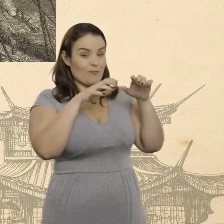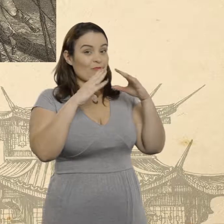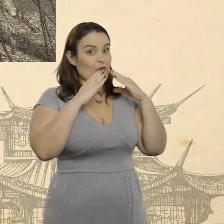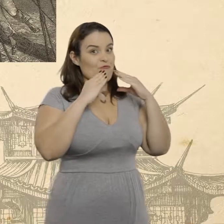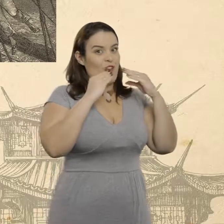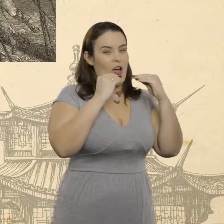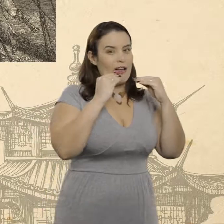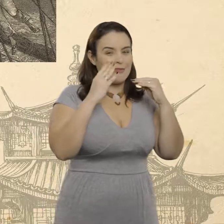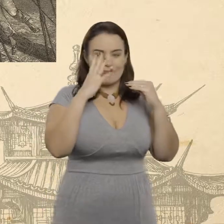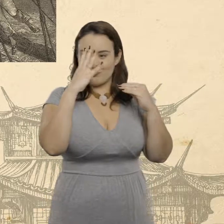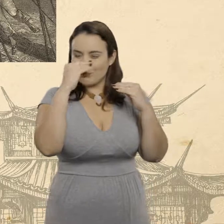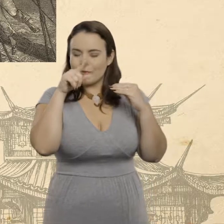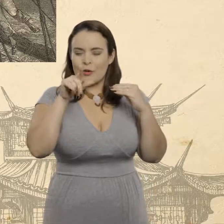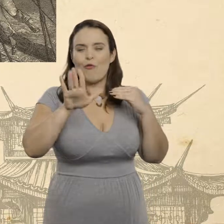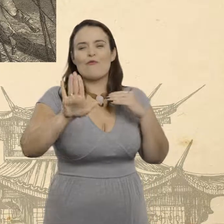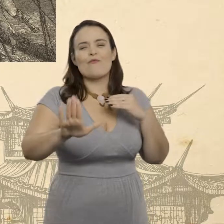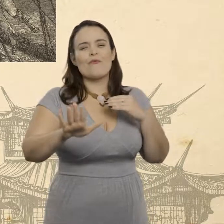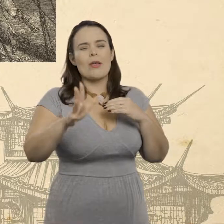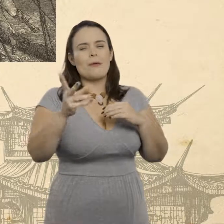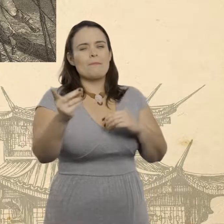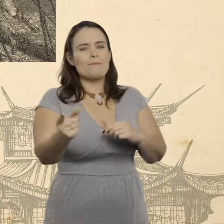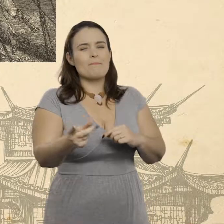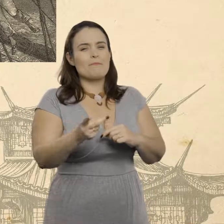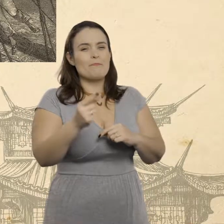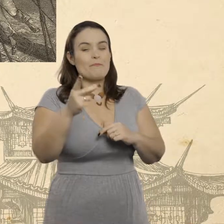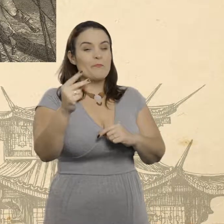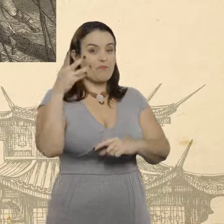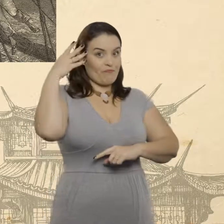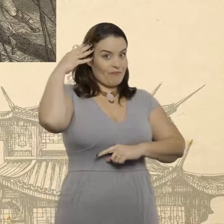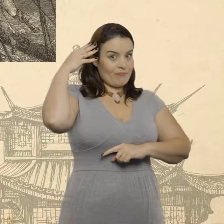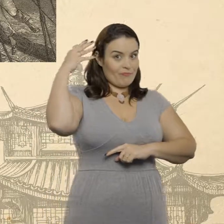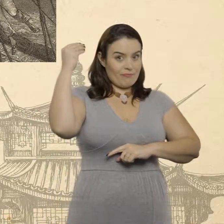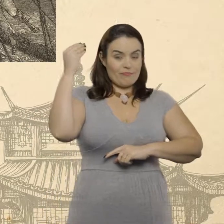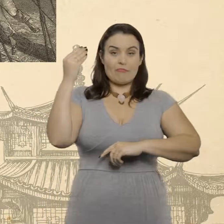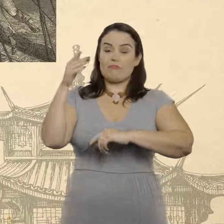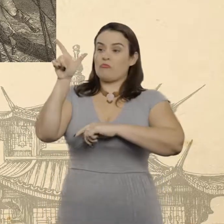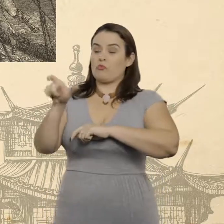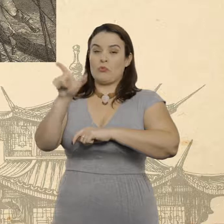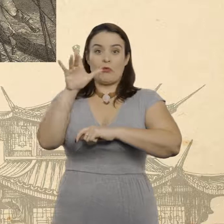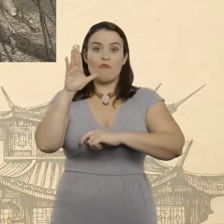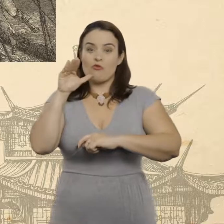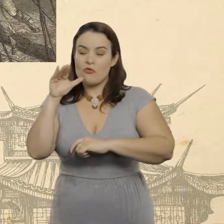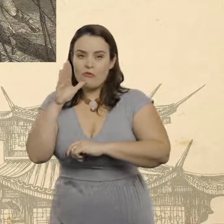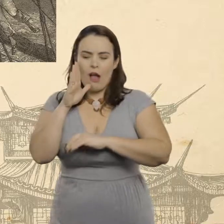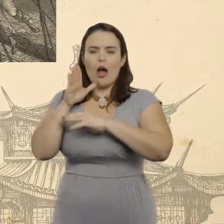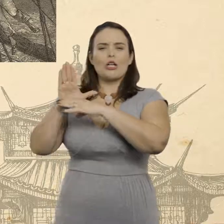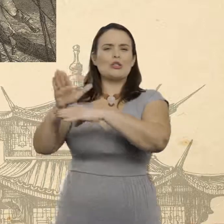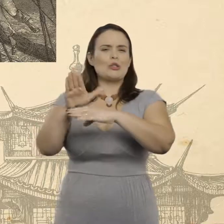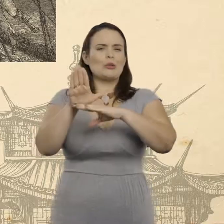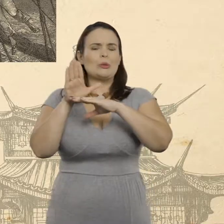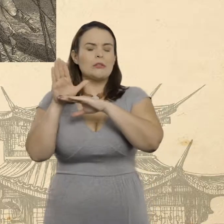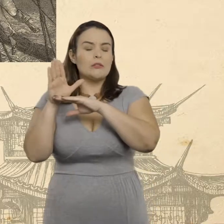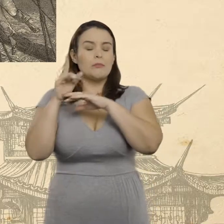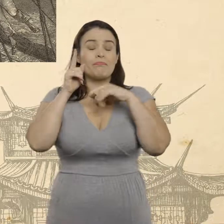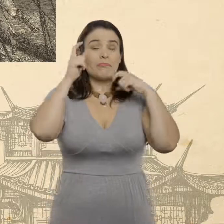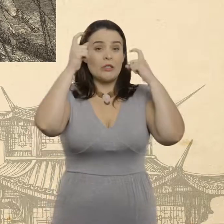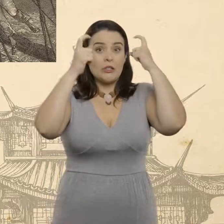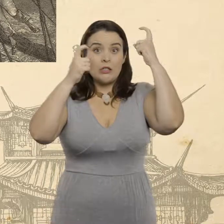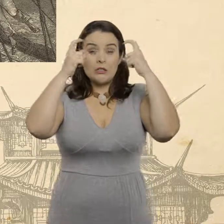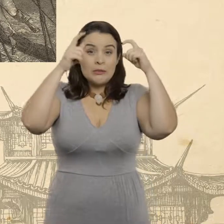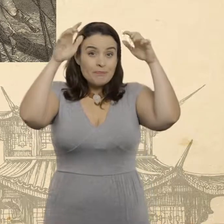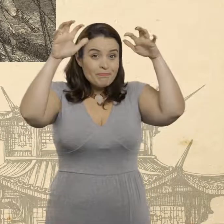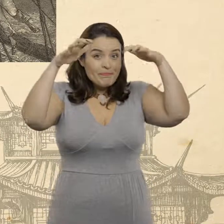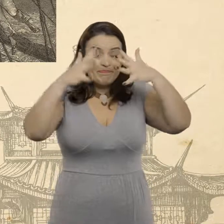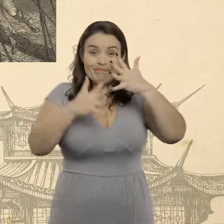Kong. Passepartout ajudava a tripulação a manter o barco viajando. Estava preocupado que a tempestade